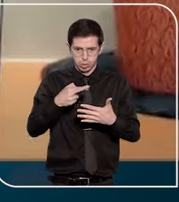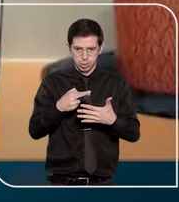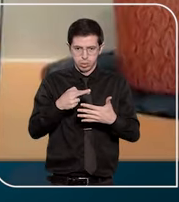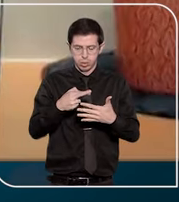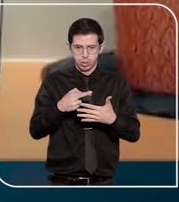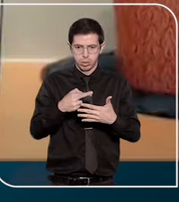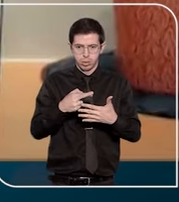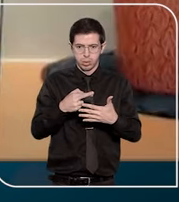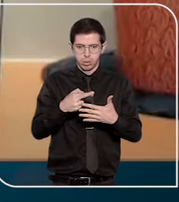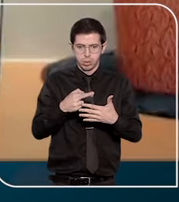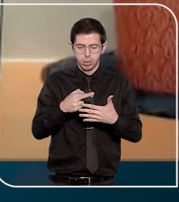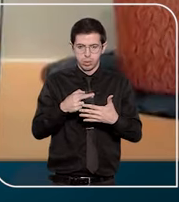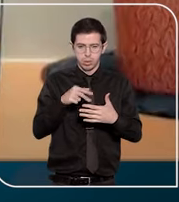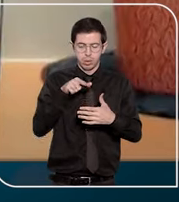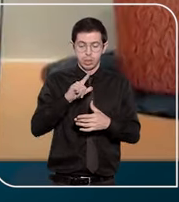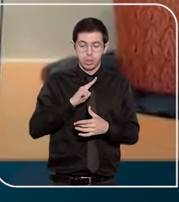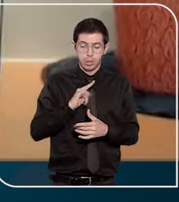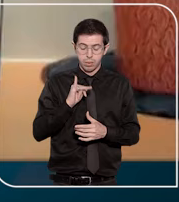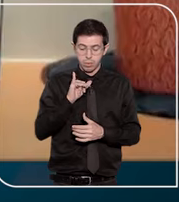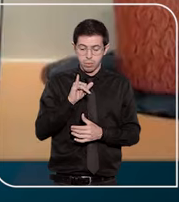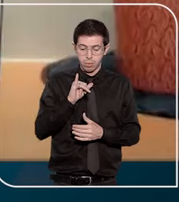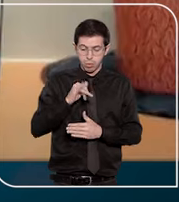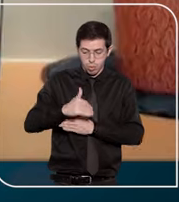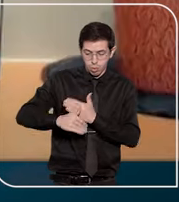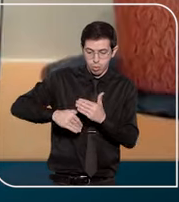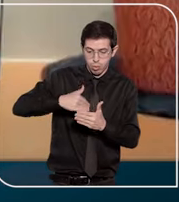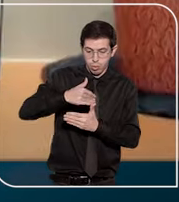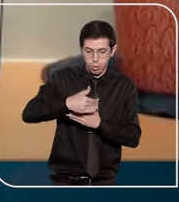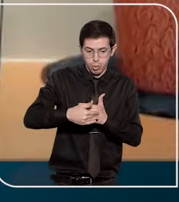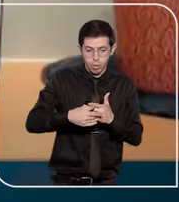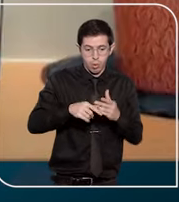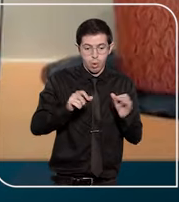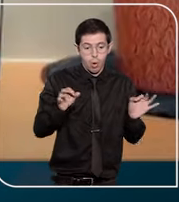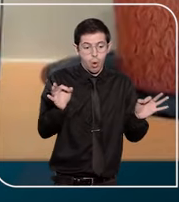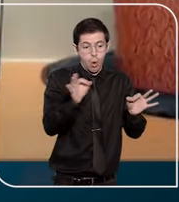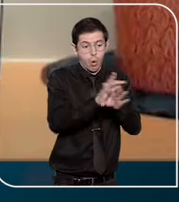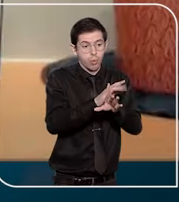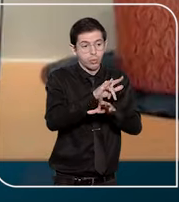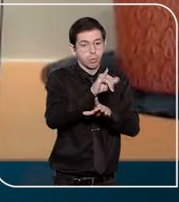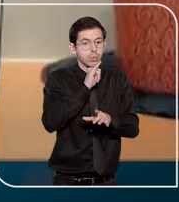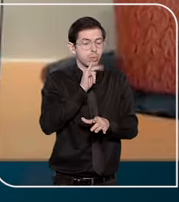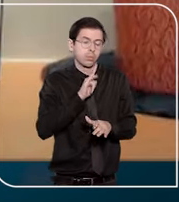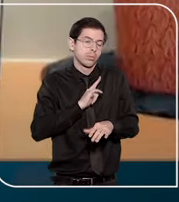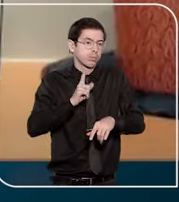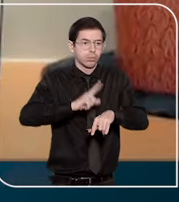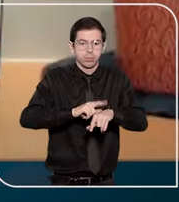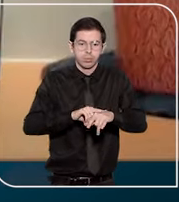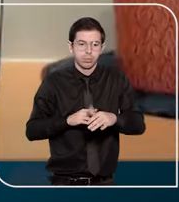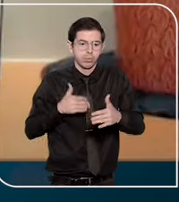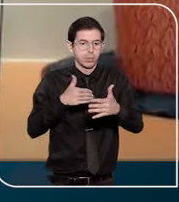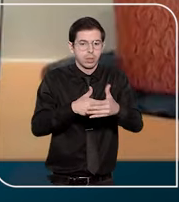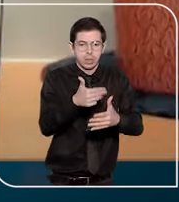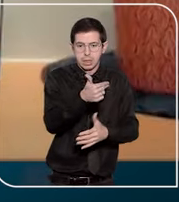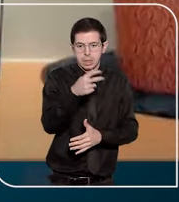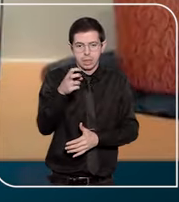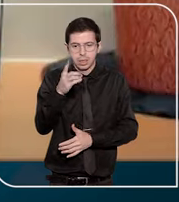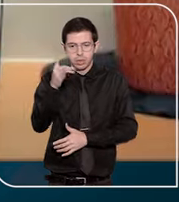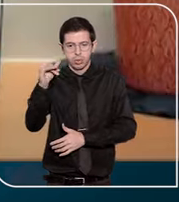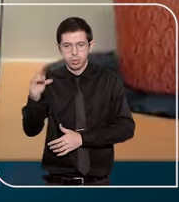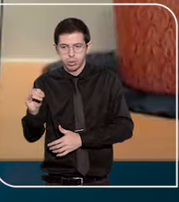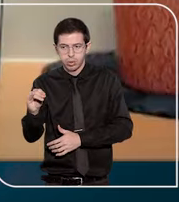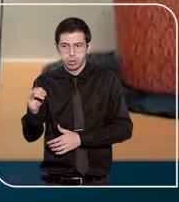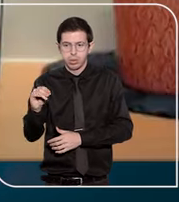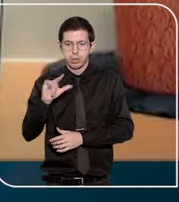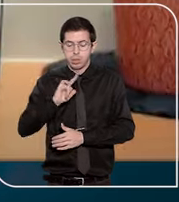à formação da coisa julgada. Ou seja, se o prazo para interpor o recurso, doutor Denis já mencionou, de 15 dias,